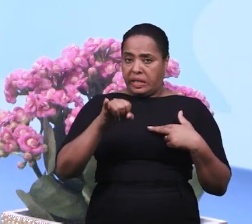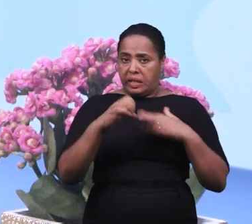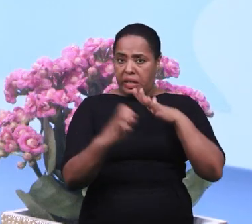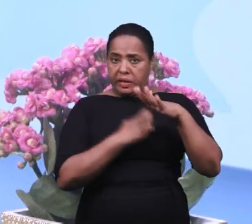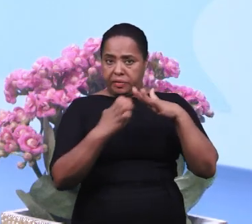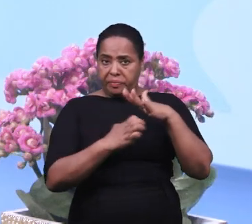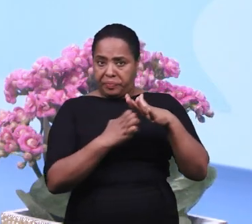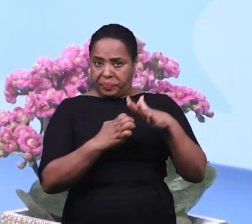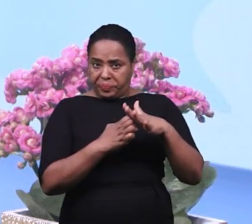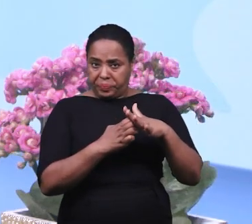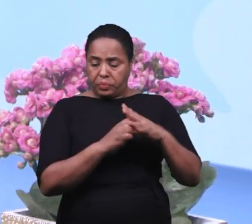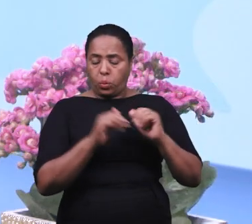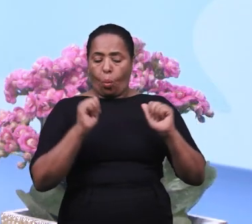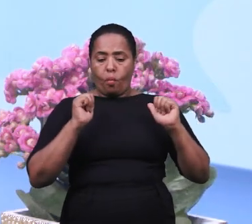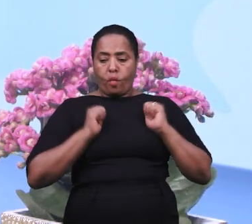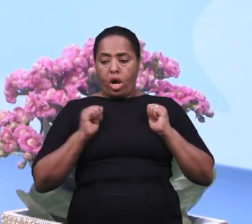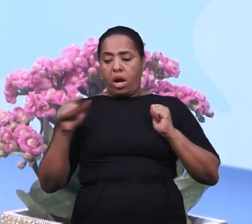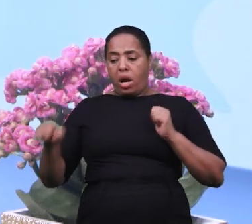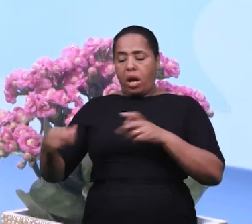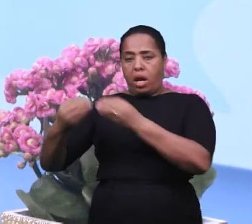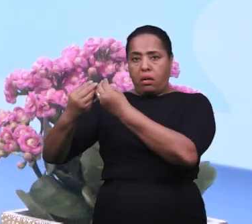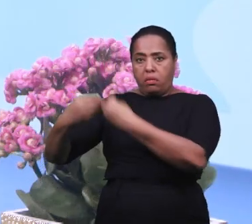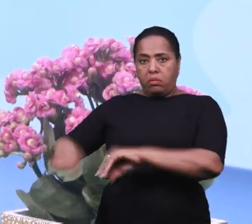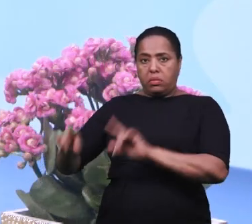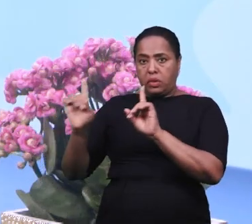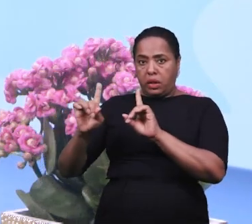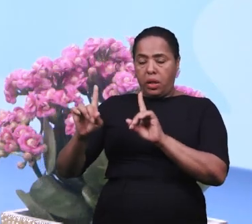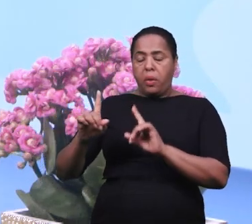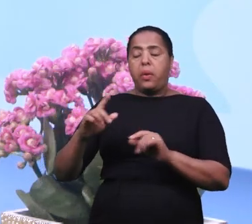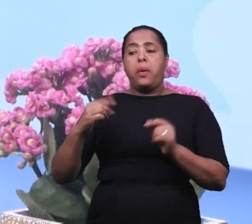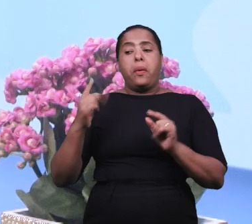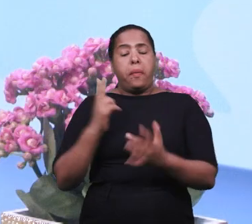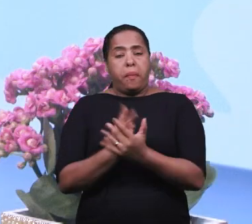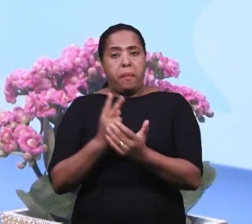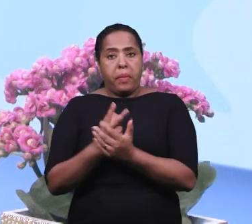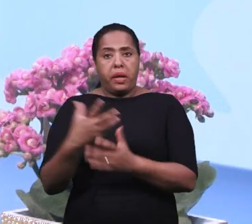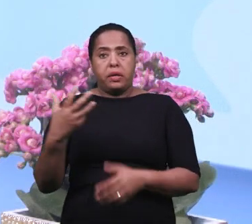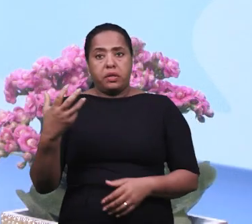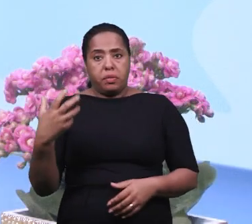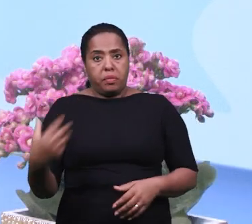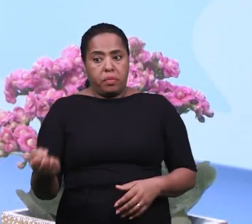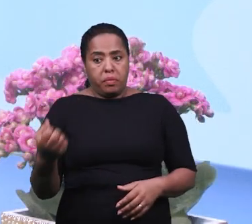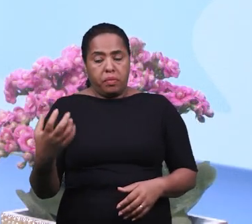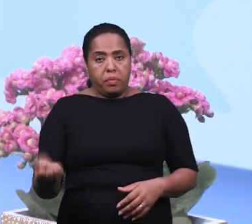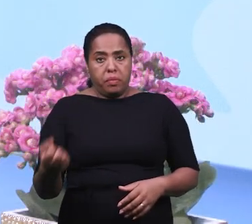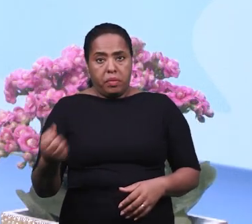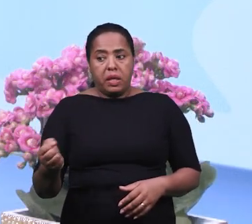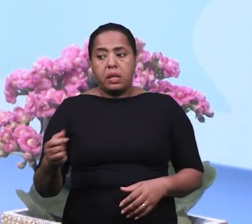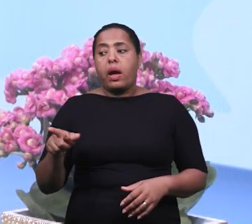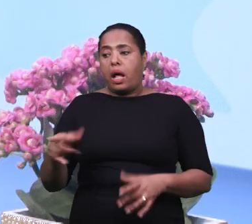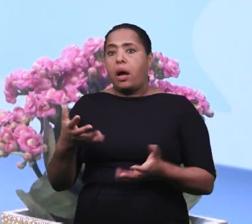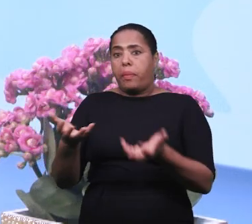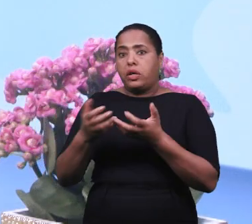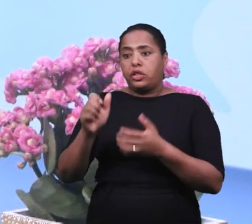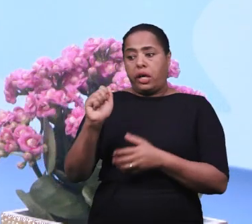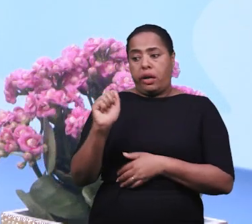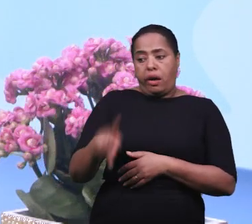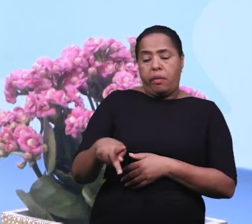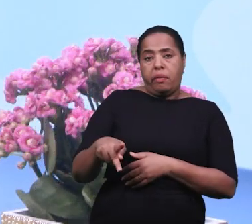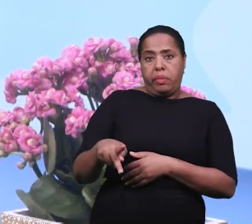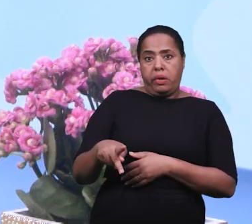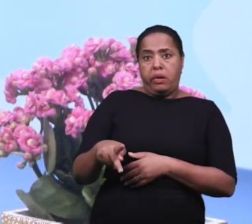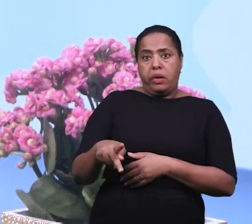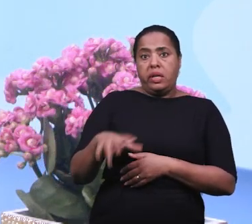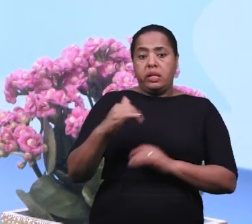ela não pode ser prejudicada. Aí, mesmo ela recebendo a pensão, o que ela pode fazer? Ela pode requerer a aposentadoria dela se ela já tiver cumprido